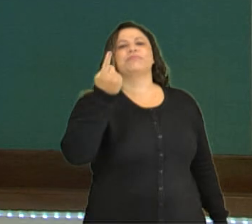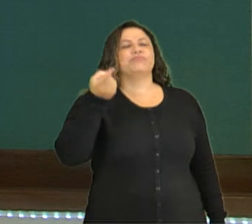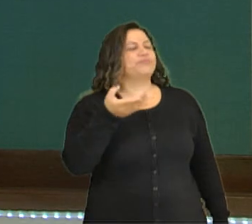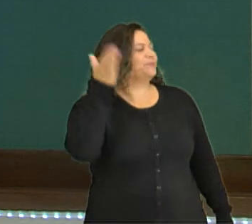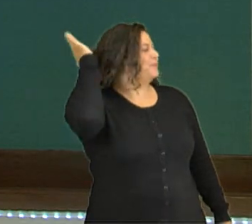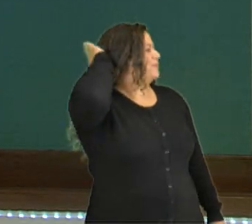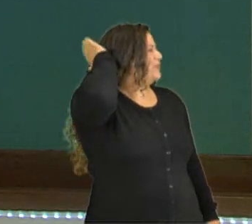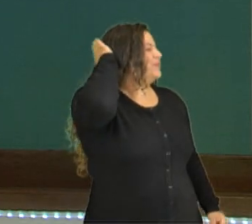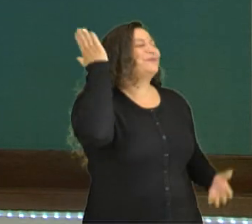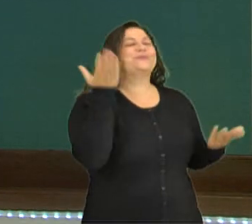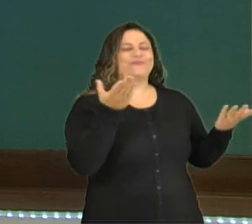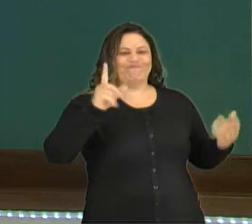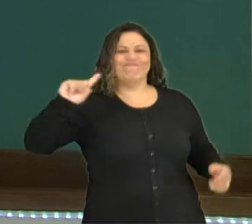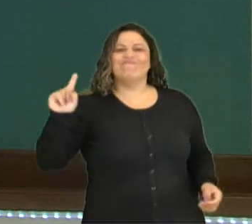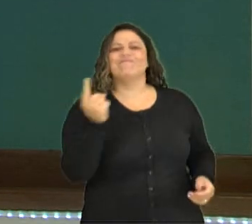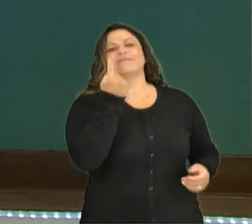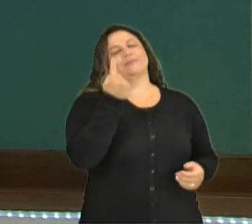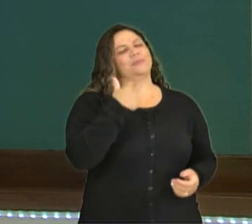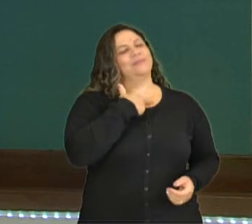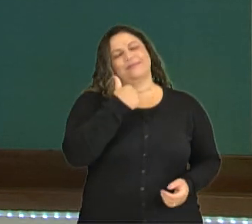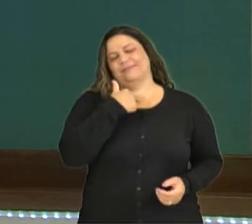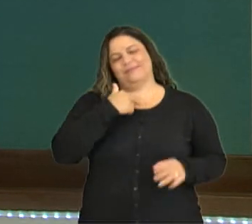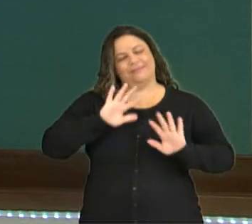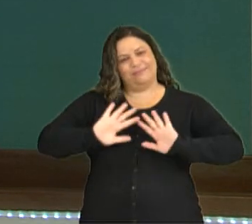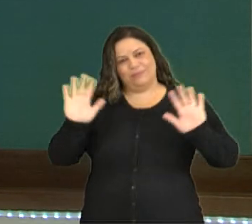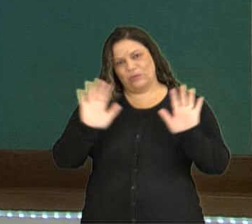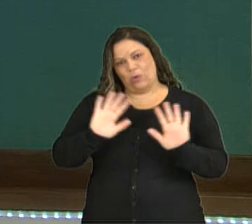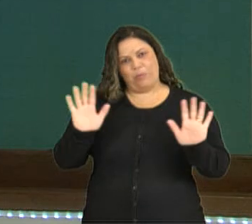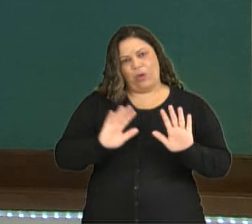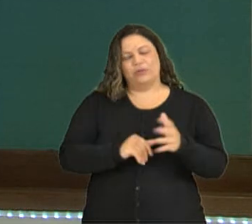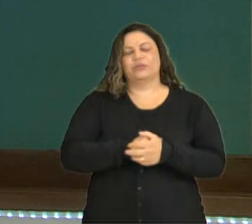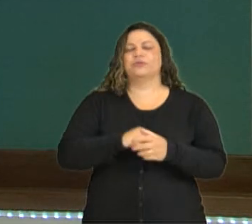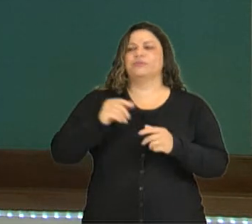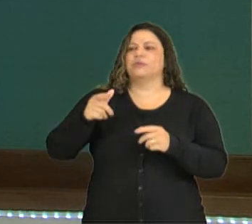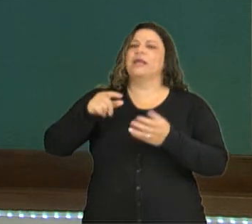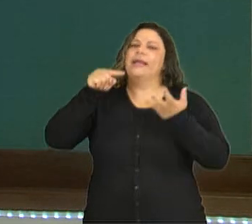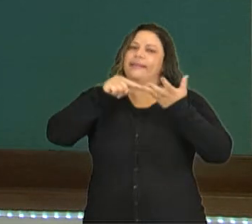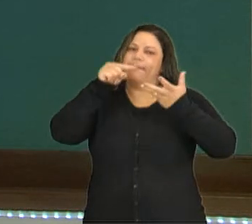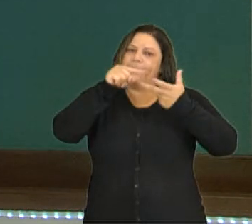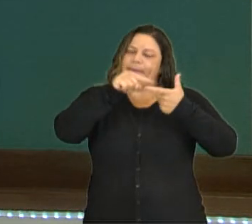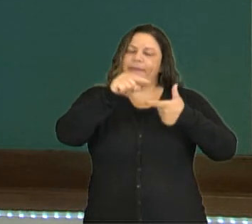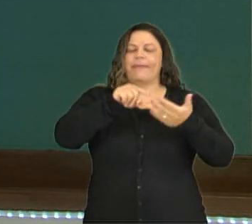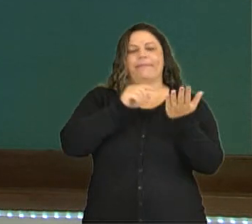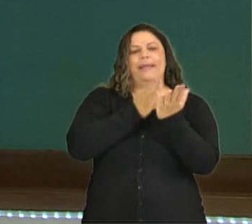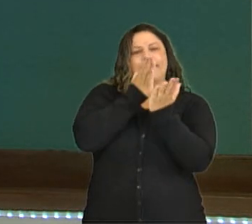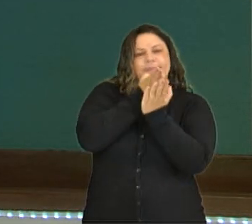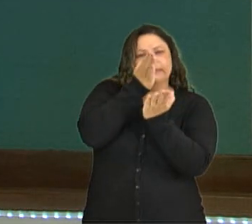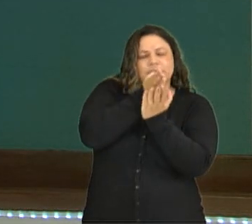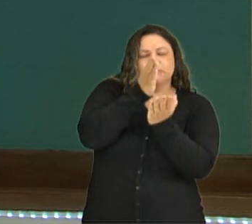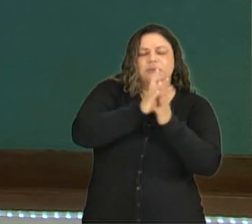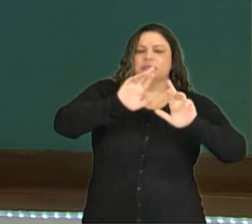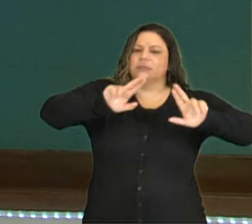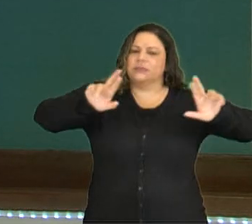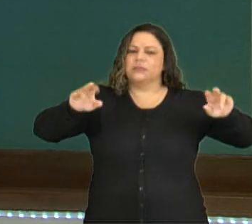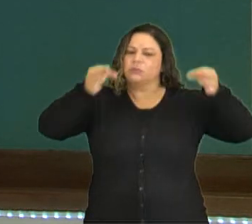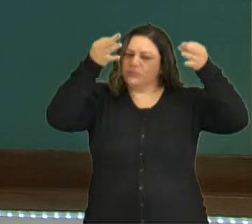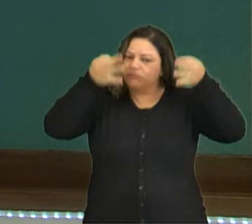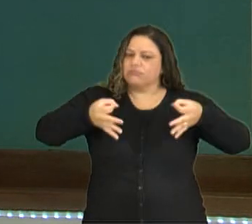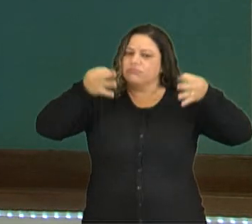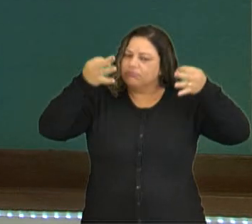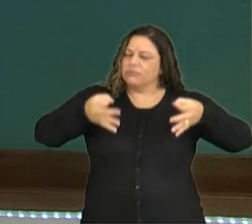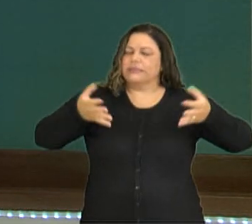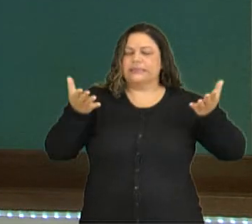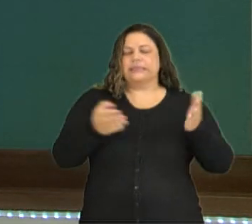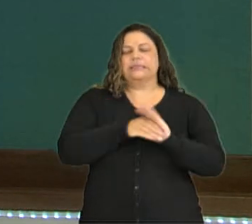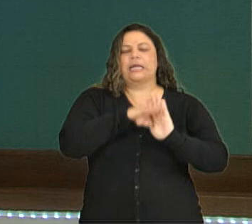não se enquadra. Os demais fazem parte da filosofia, respeitar o mestre, os treinos, obedecer o comando do